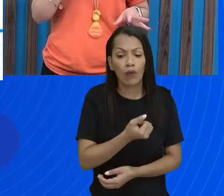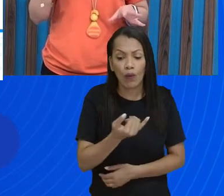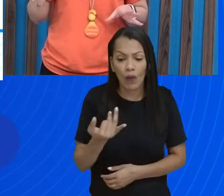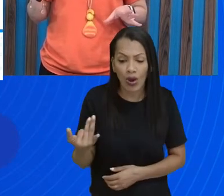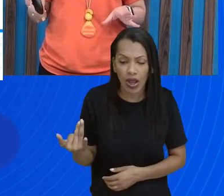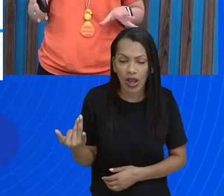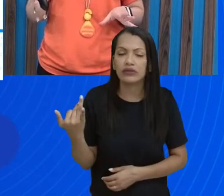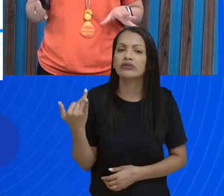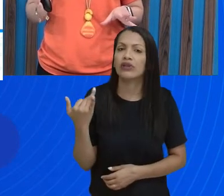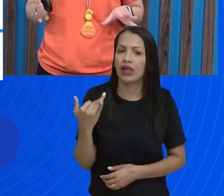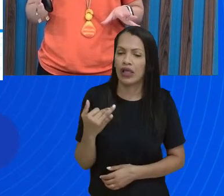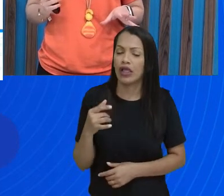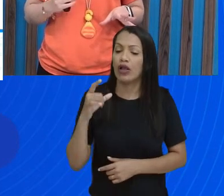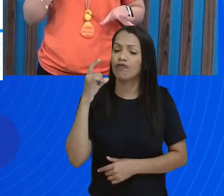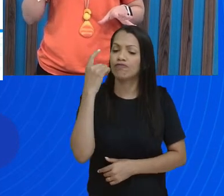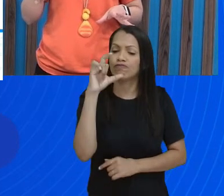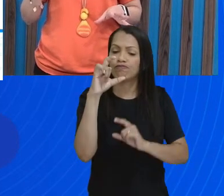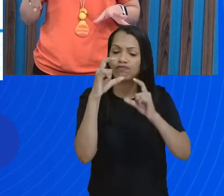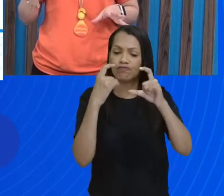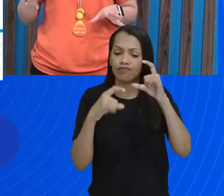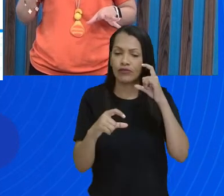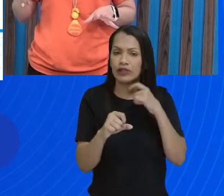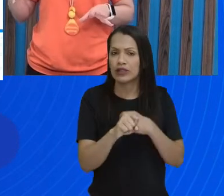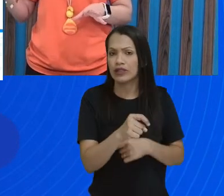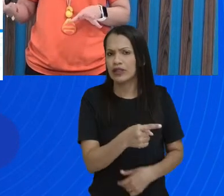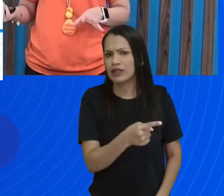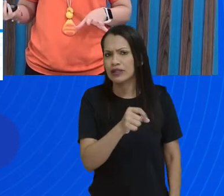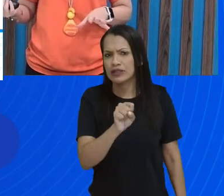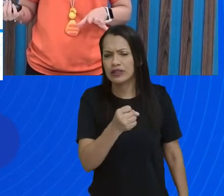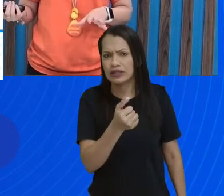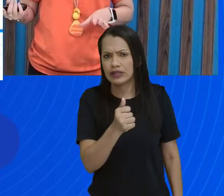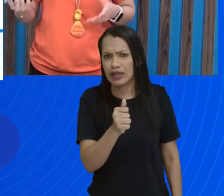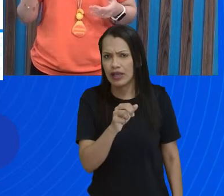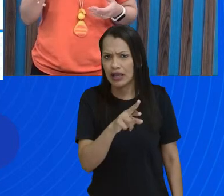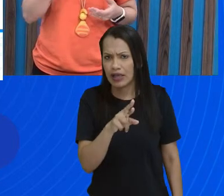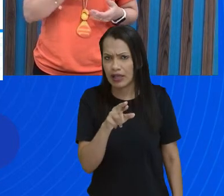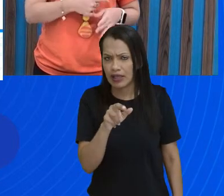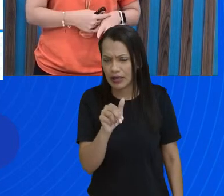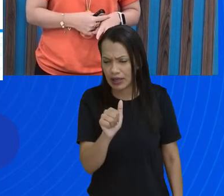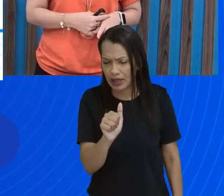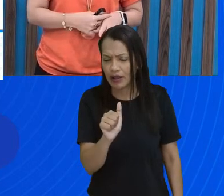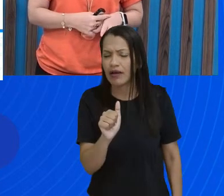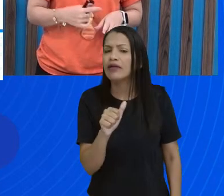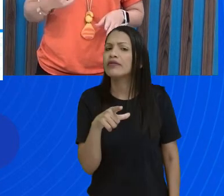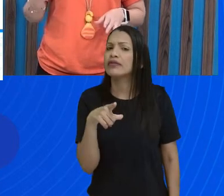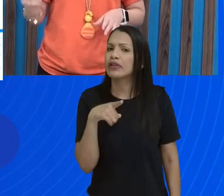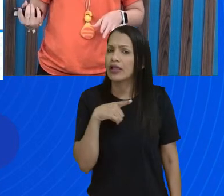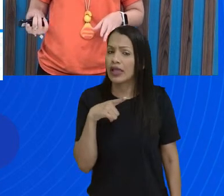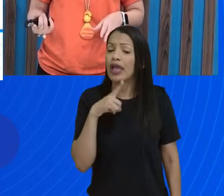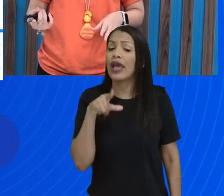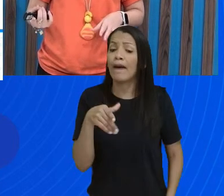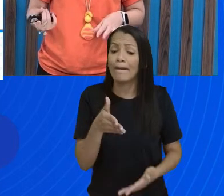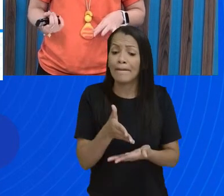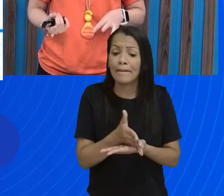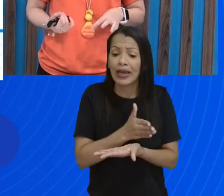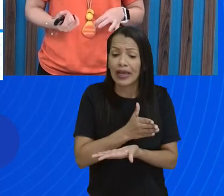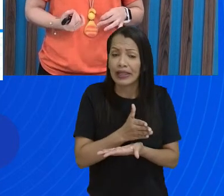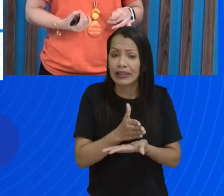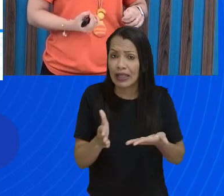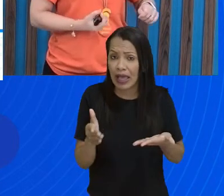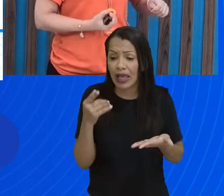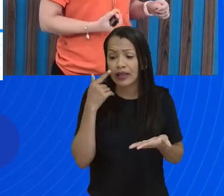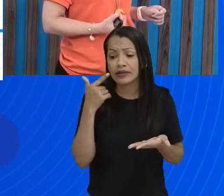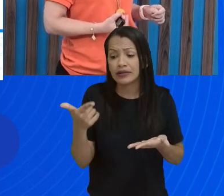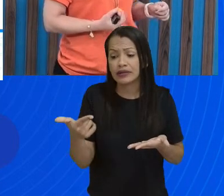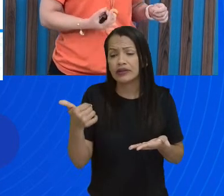figurinhas Sara tem? A metade de Maria. E quanto é a metade de 18? Já responderam.